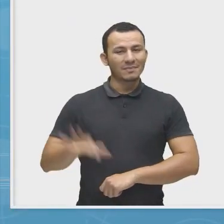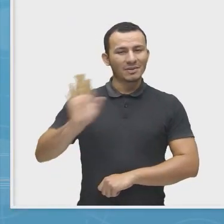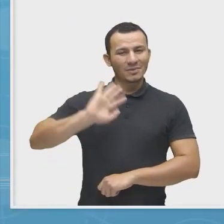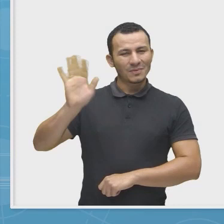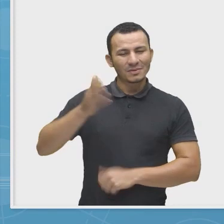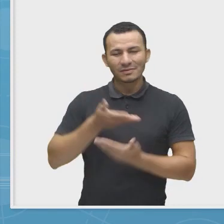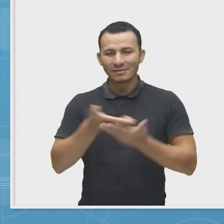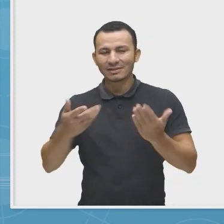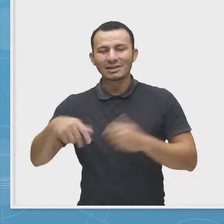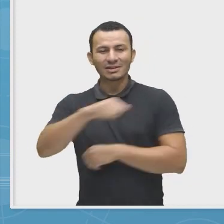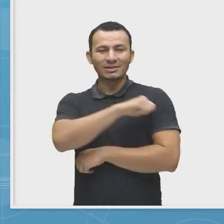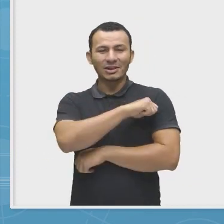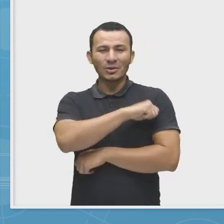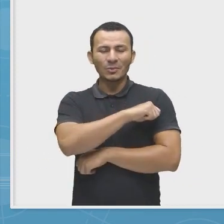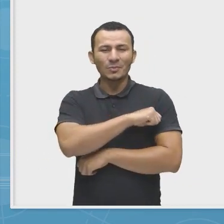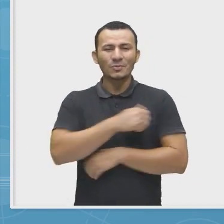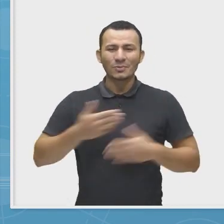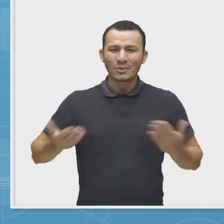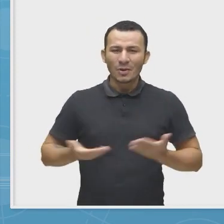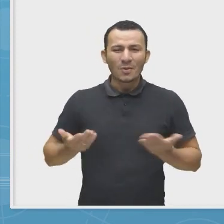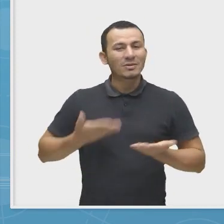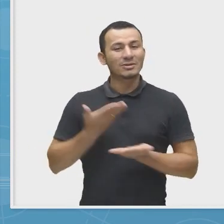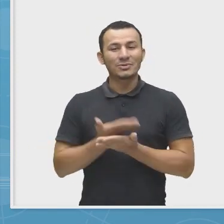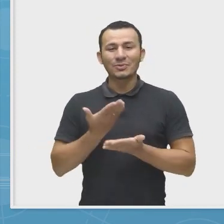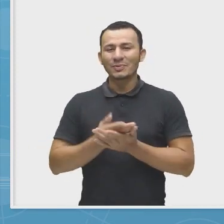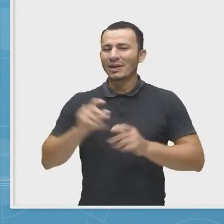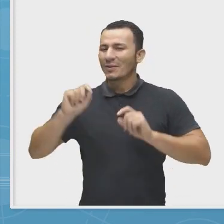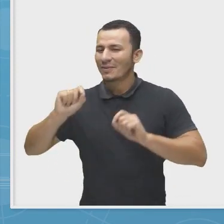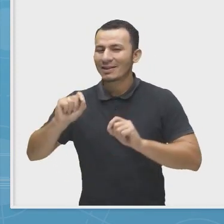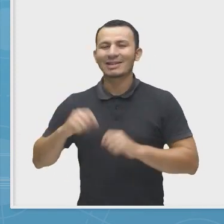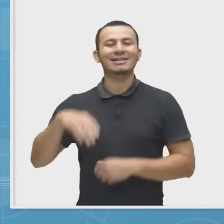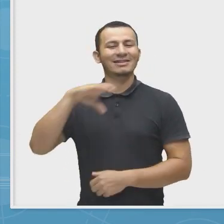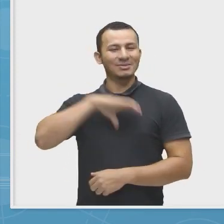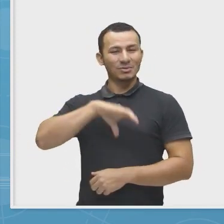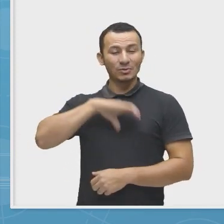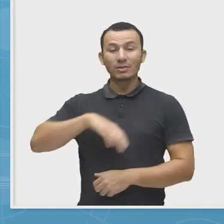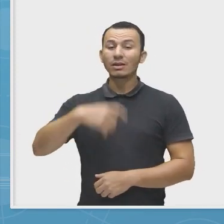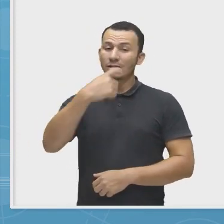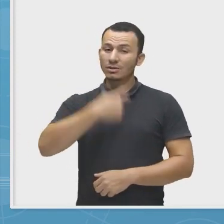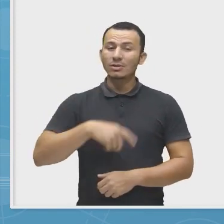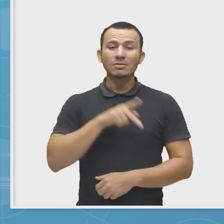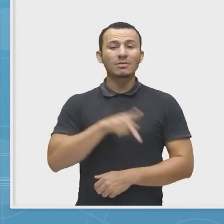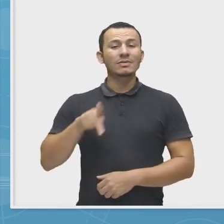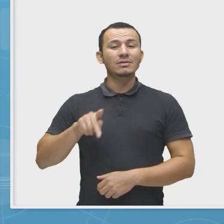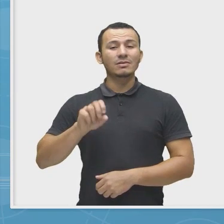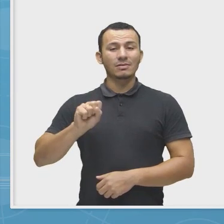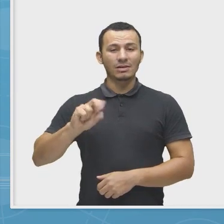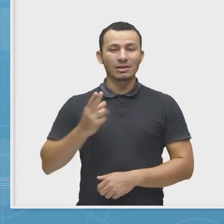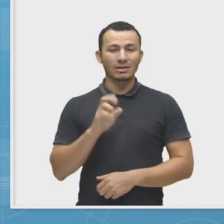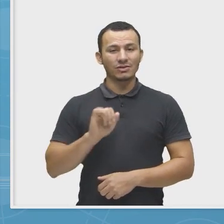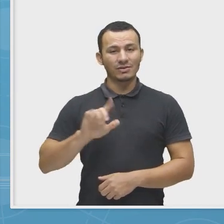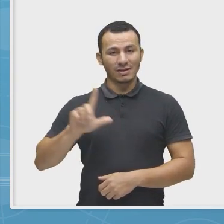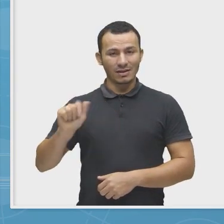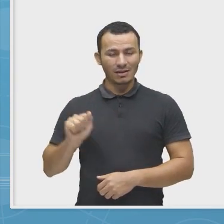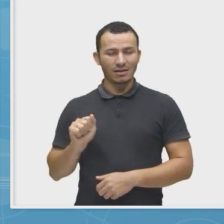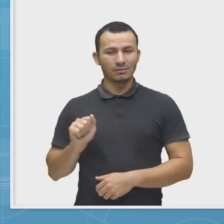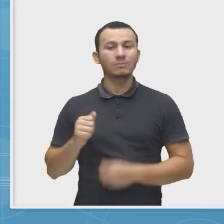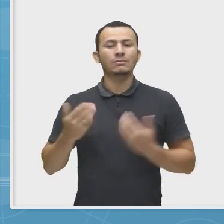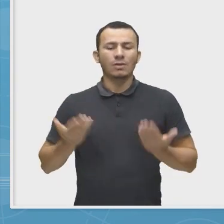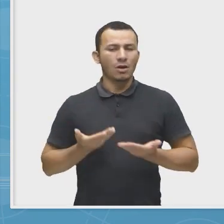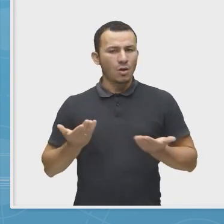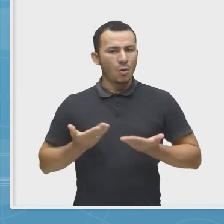Olá, alunos! Hoje mais uma aula de língua portuguesa. Sou a professora Sheila Rodrigues e hoje nós